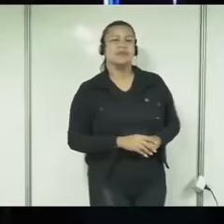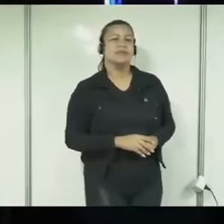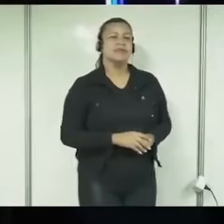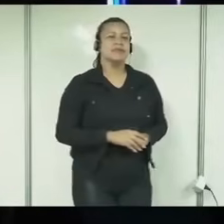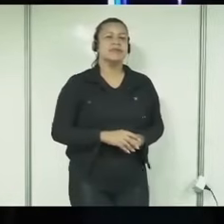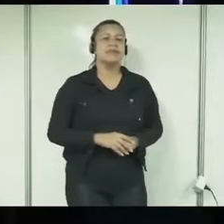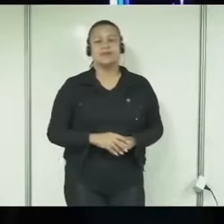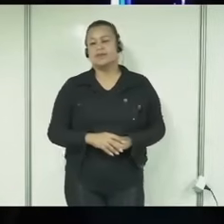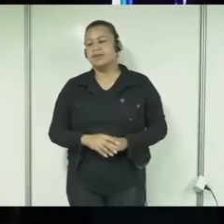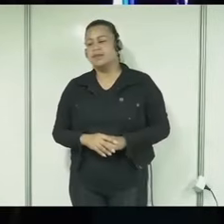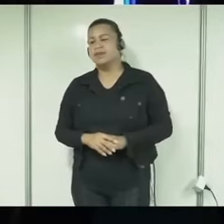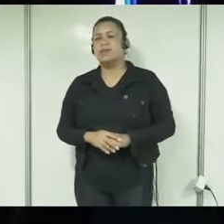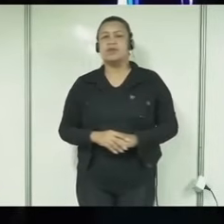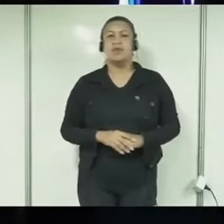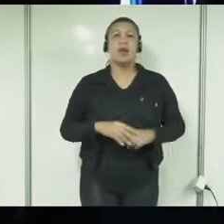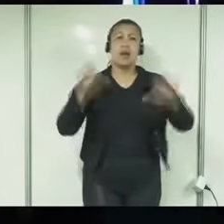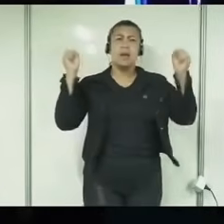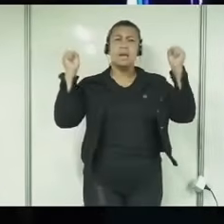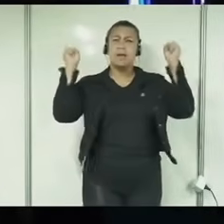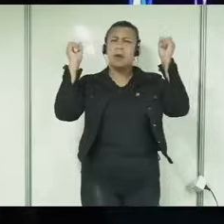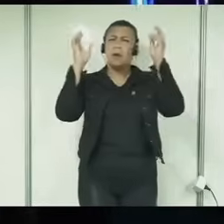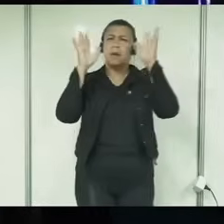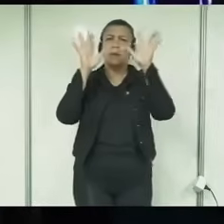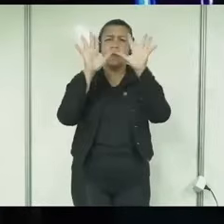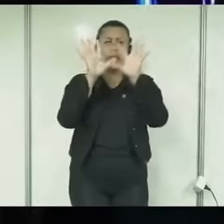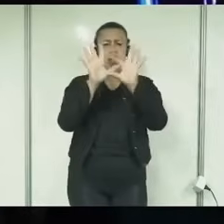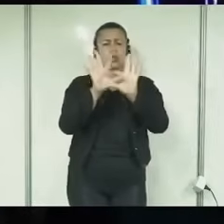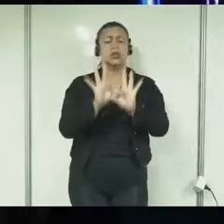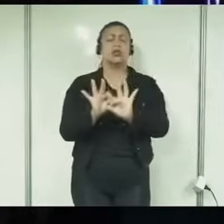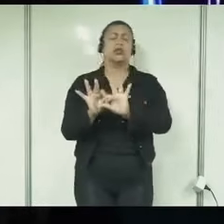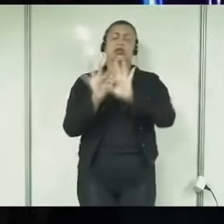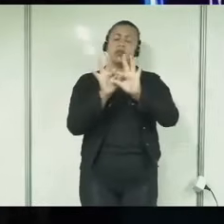É bênção, comunhão,